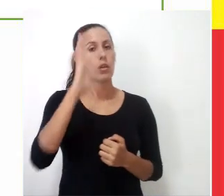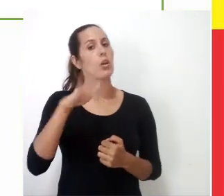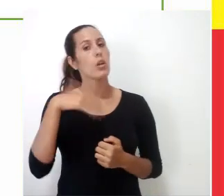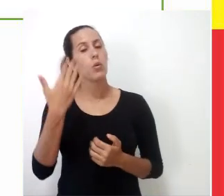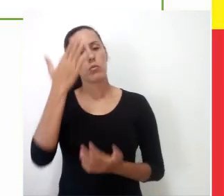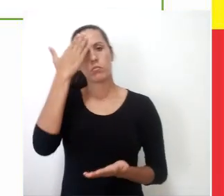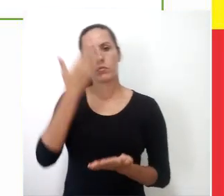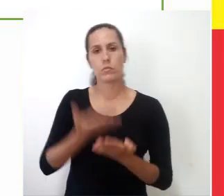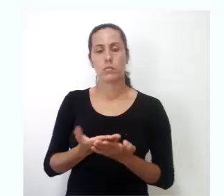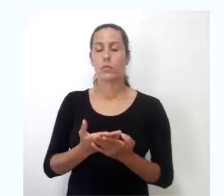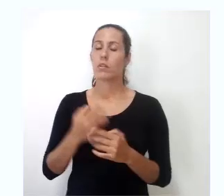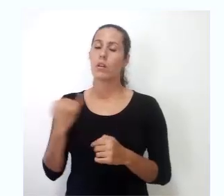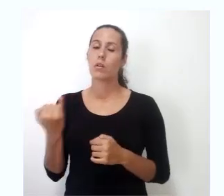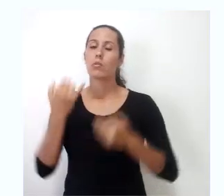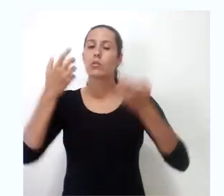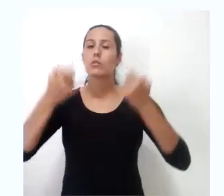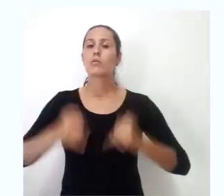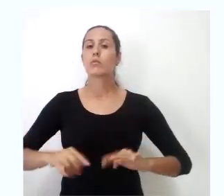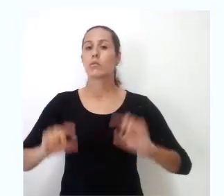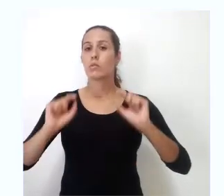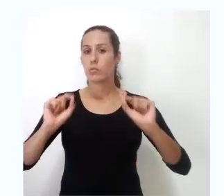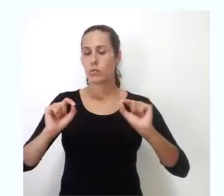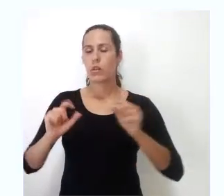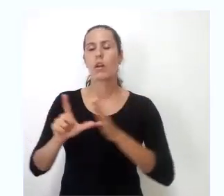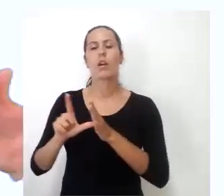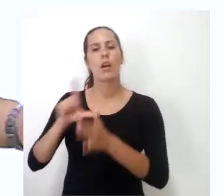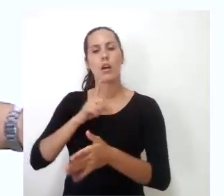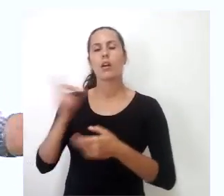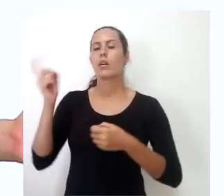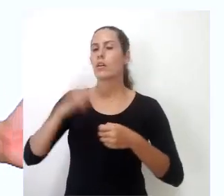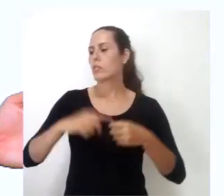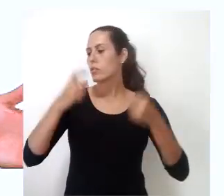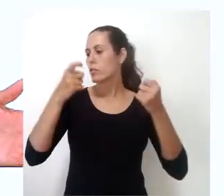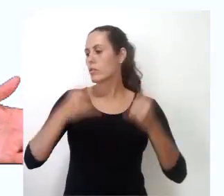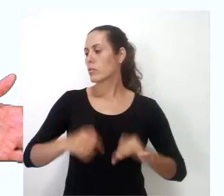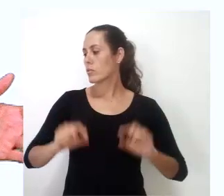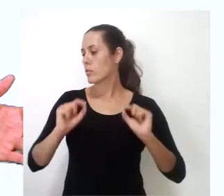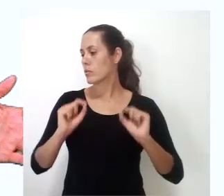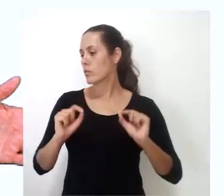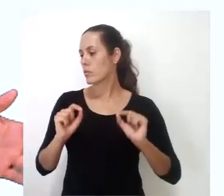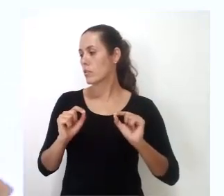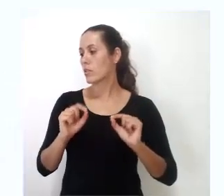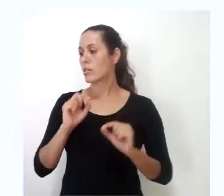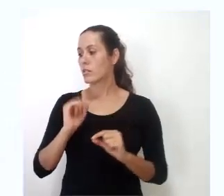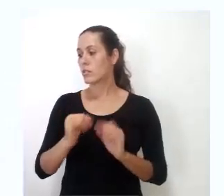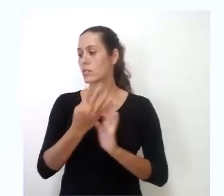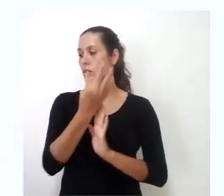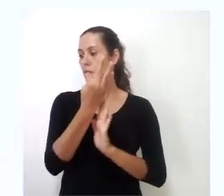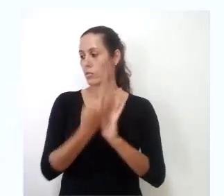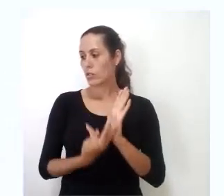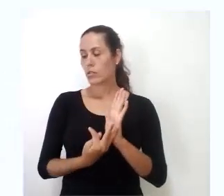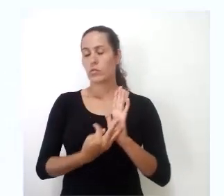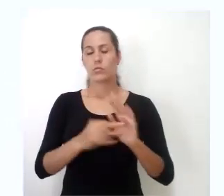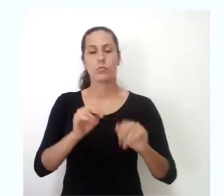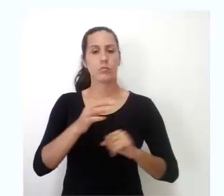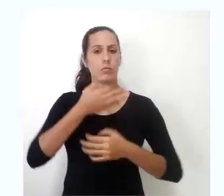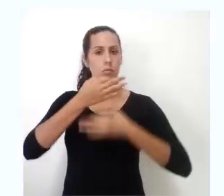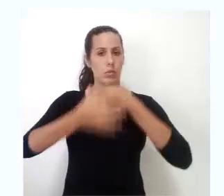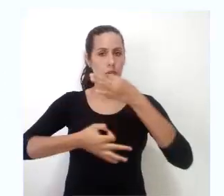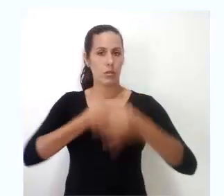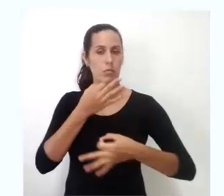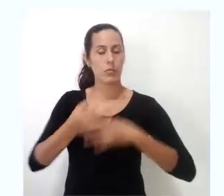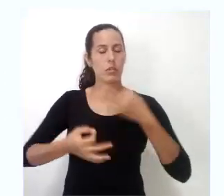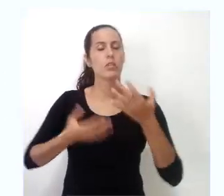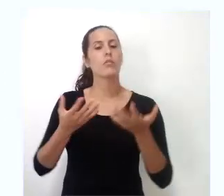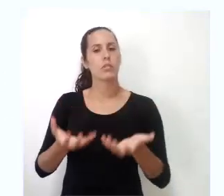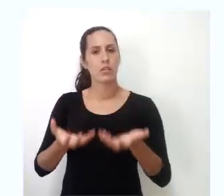crença. É importante salientar mais uma vez aquilo que eu falei anteriormente, é o seguinte, se o texto é argumentativo,